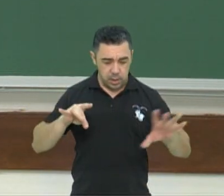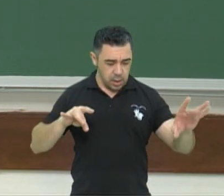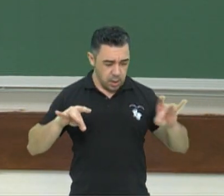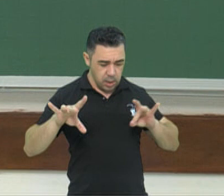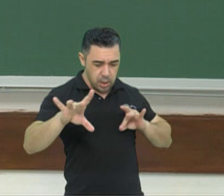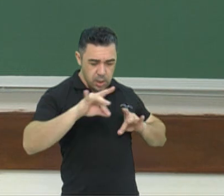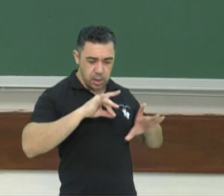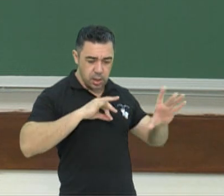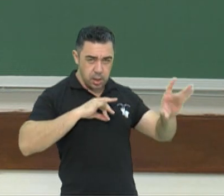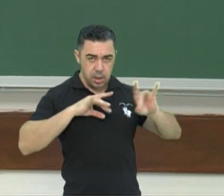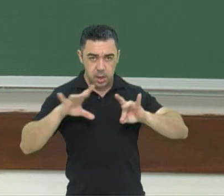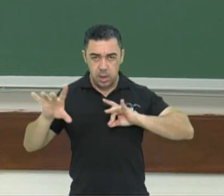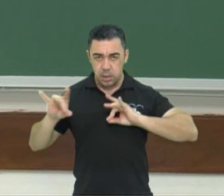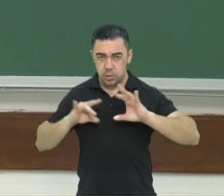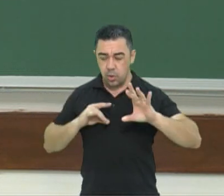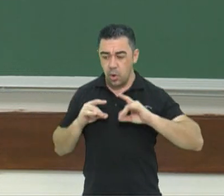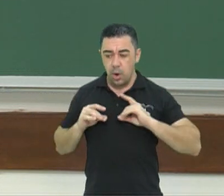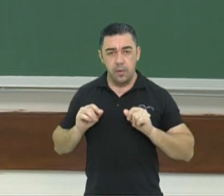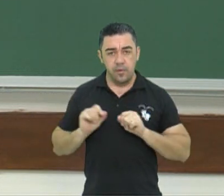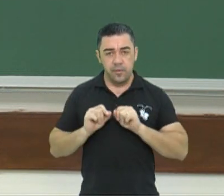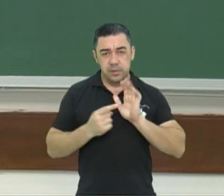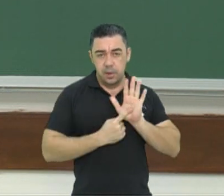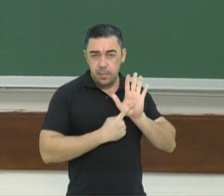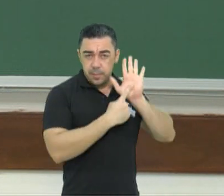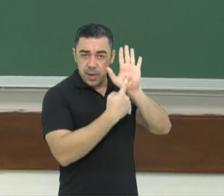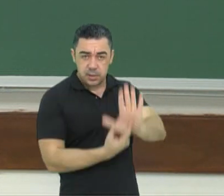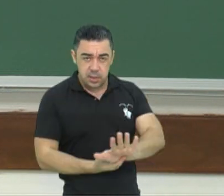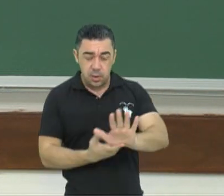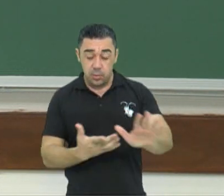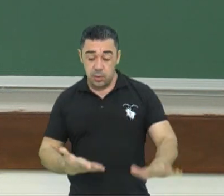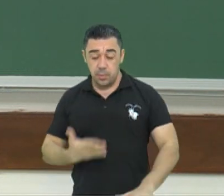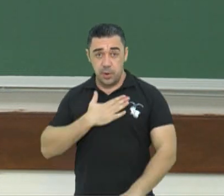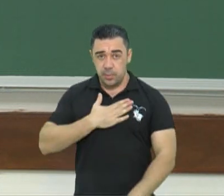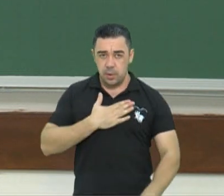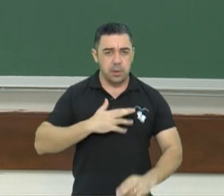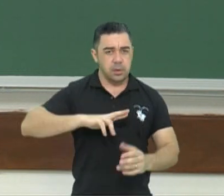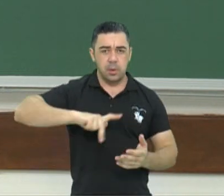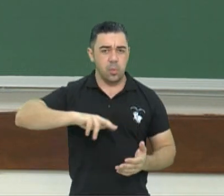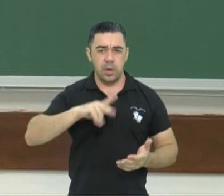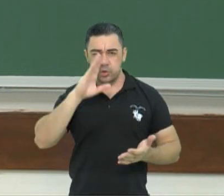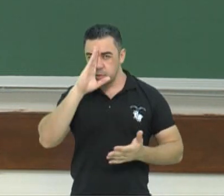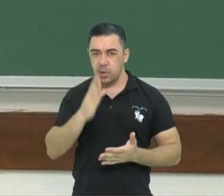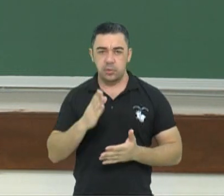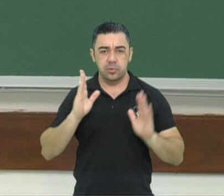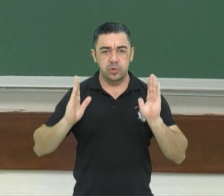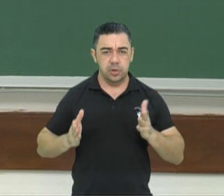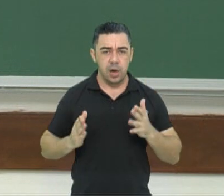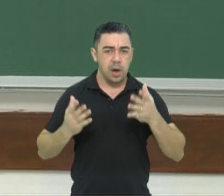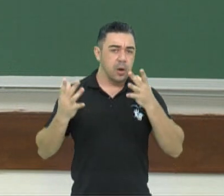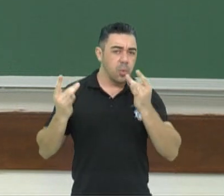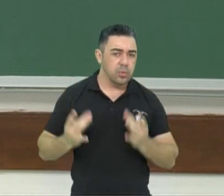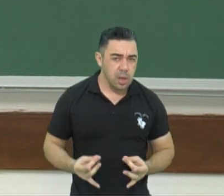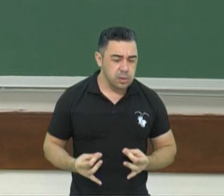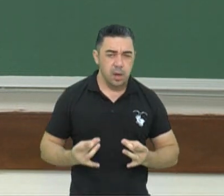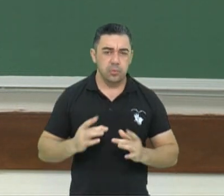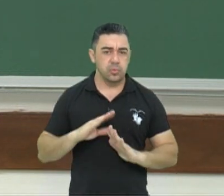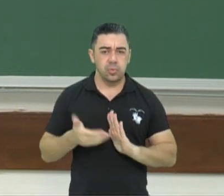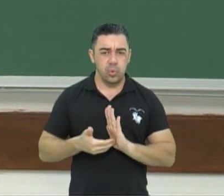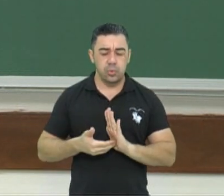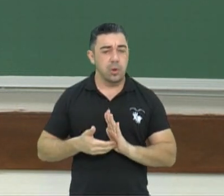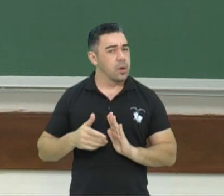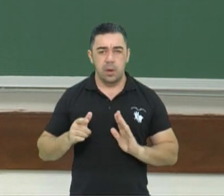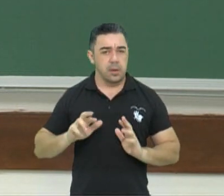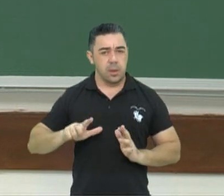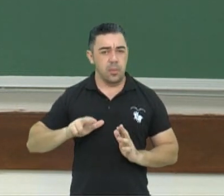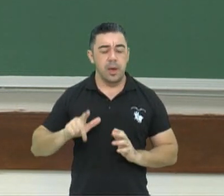montando a sua própria percepção do que está sendo apresentado para você. Ela não vai de relance contar toda a história para você, mas